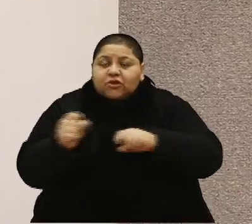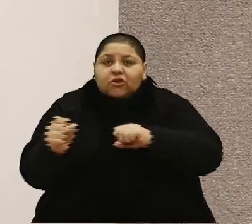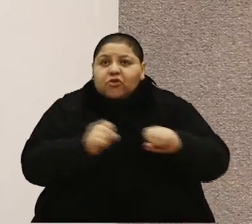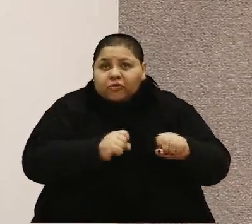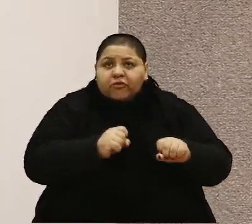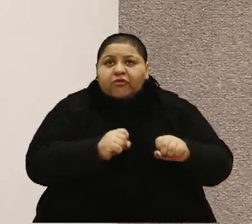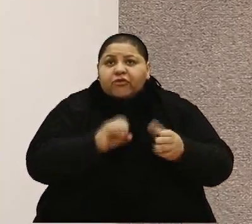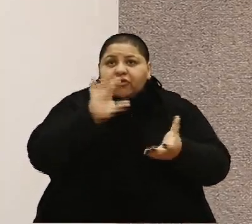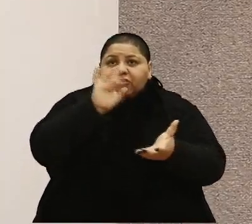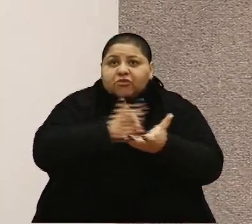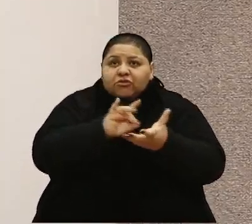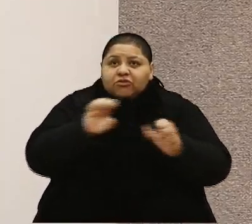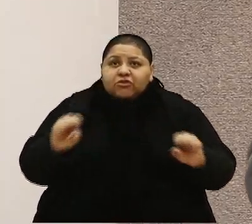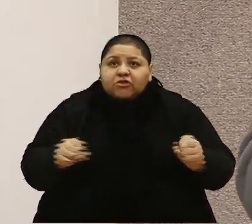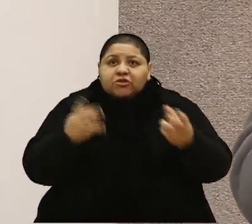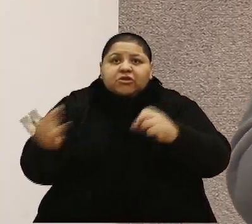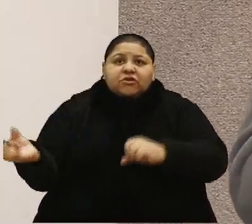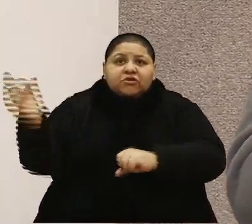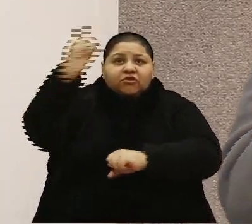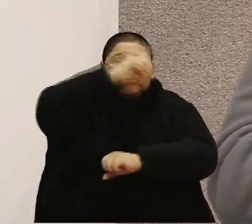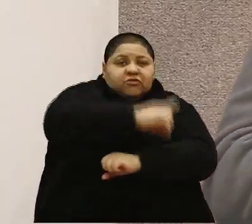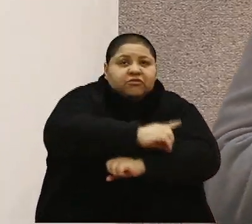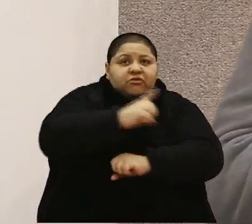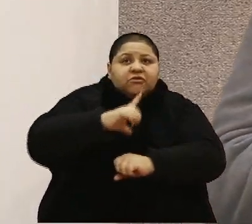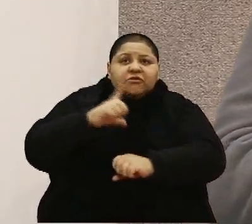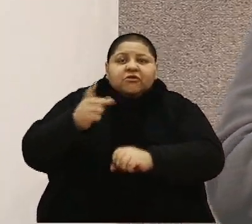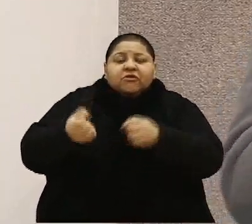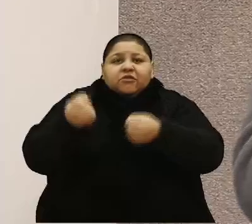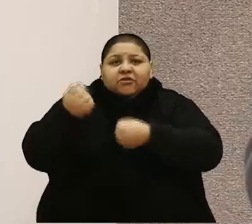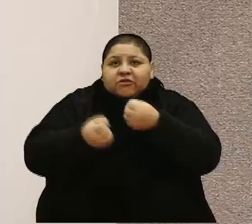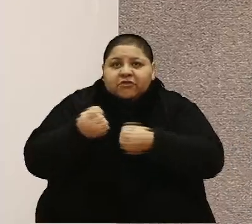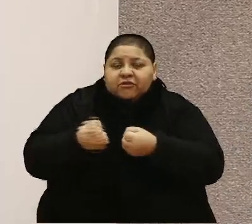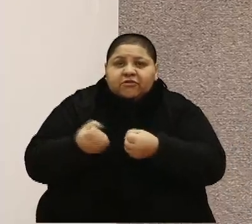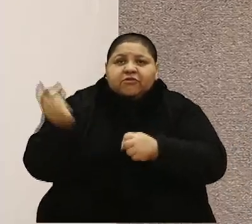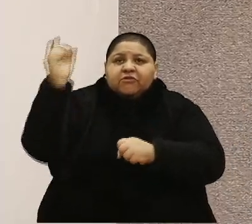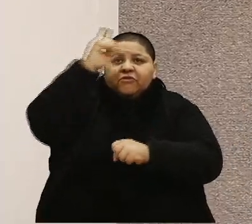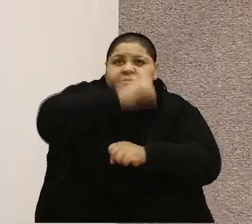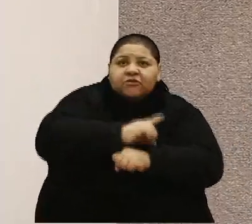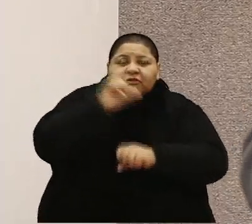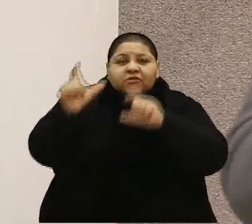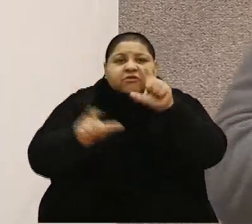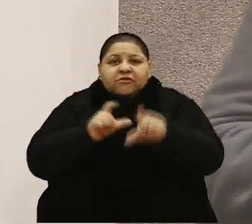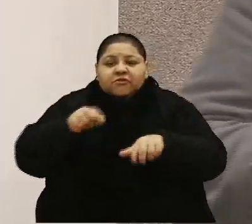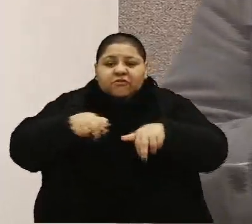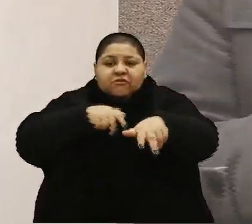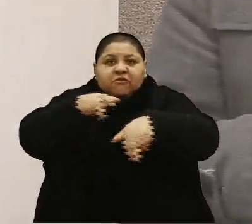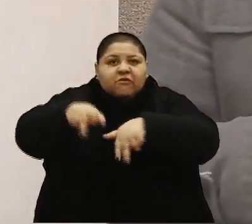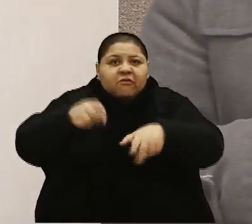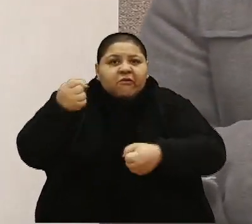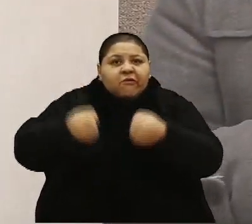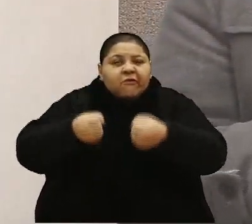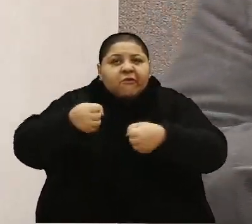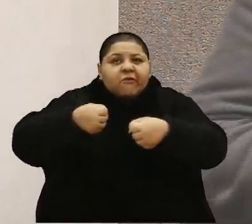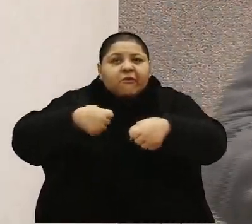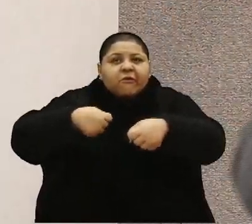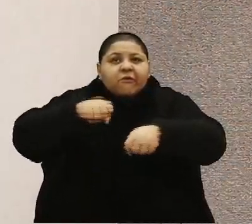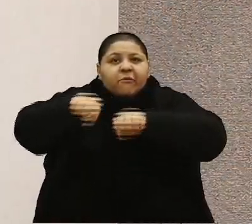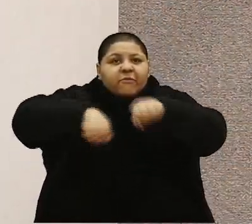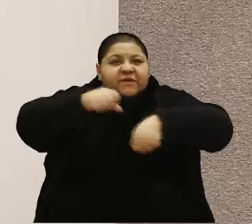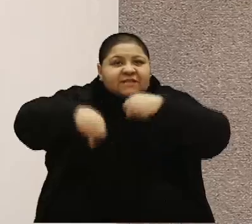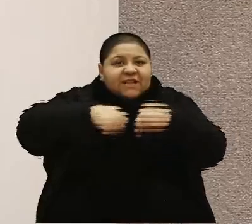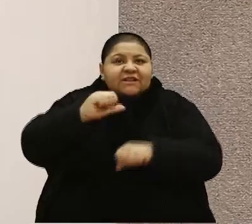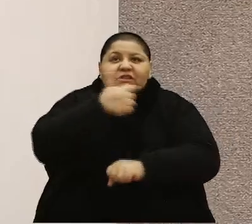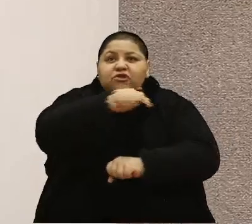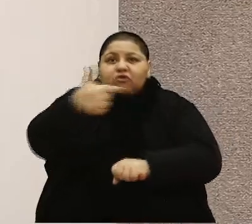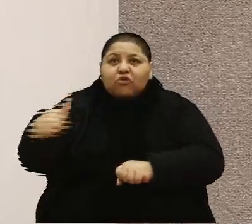então, de fato, celebrar um dia sem carro, sem individualidade, um dia que as pessoas vão a pé, vão de bicicleta, como o vereador Cláudio Libardi e tantos outros aí que